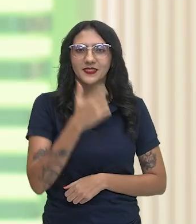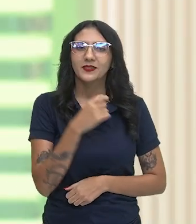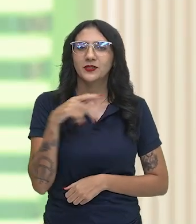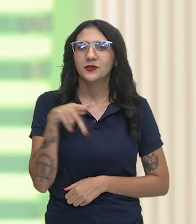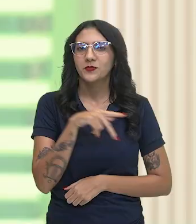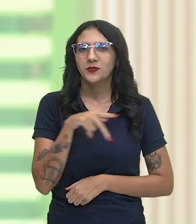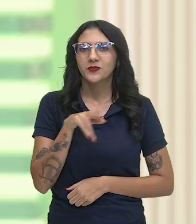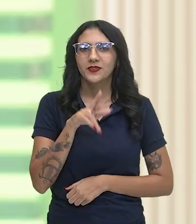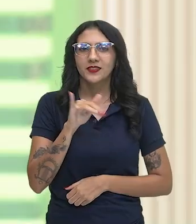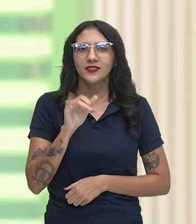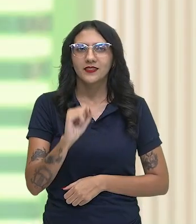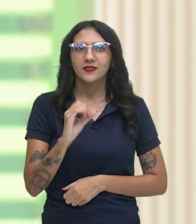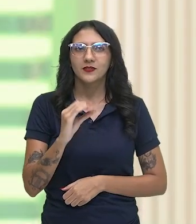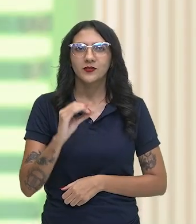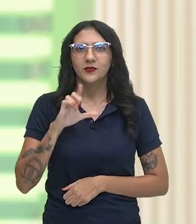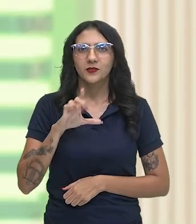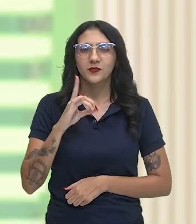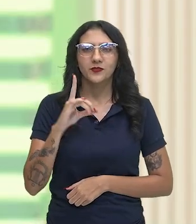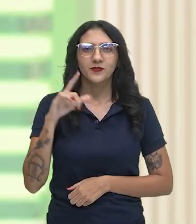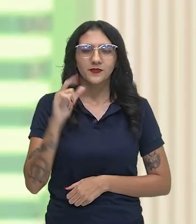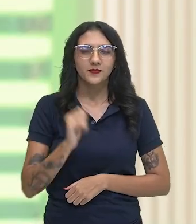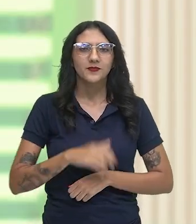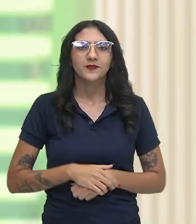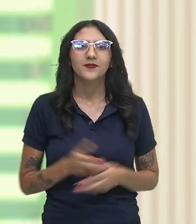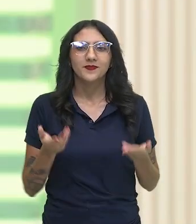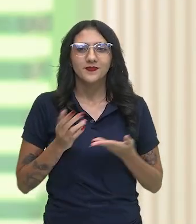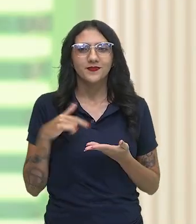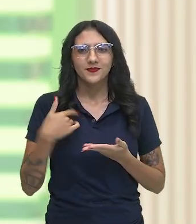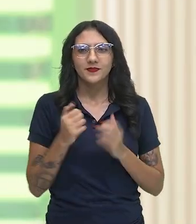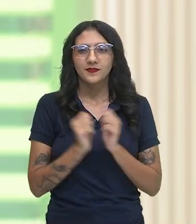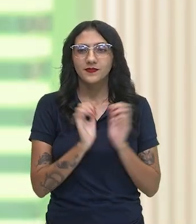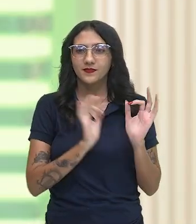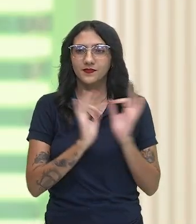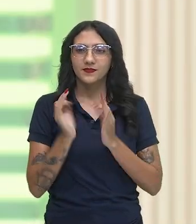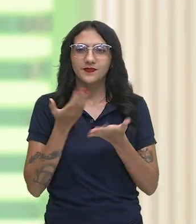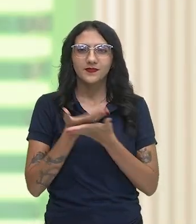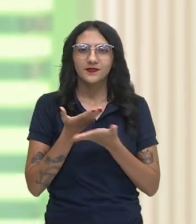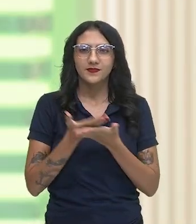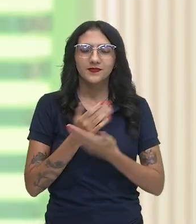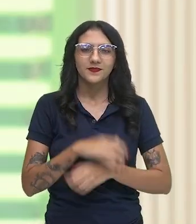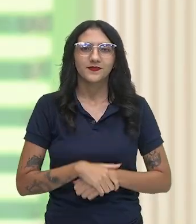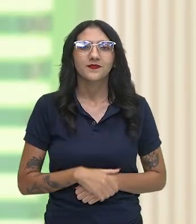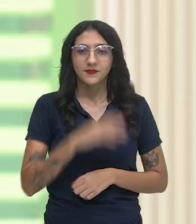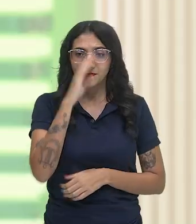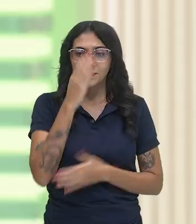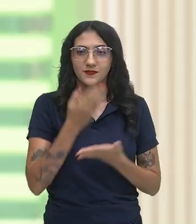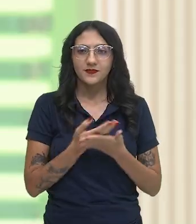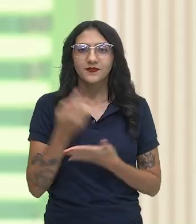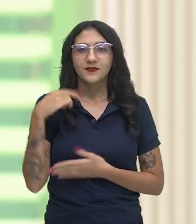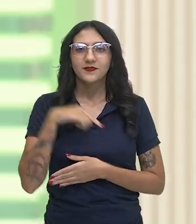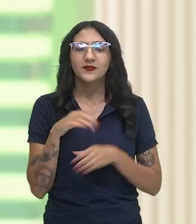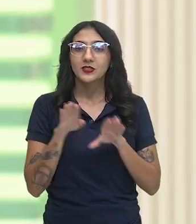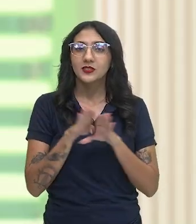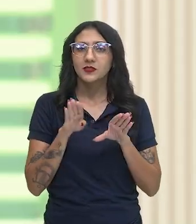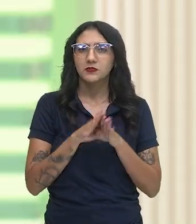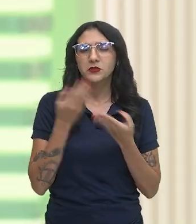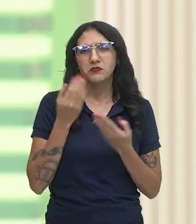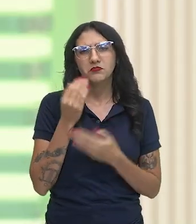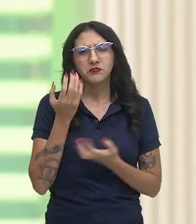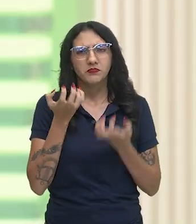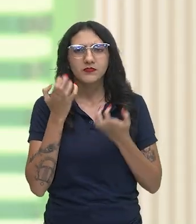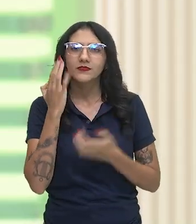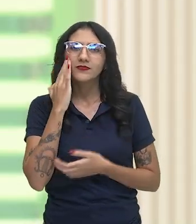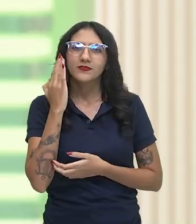sou a professora Risolda Farias, que estarei com vocês nesta aula. E eu acredito que você esteja curioso